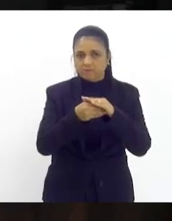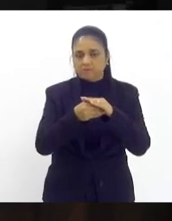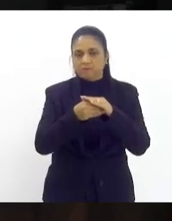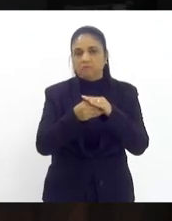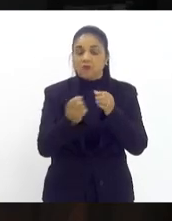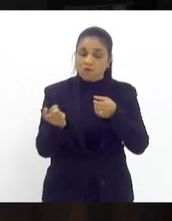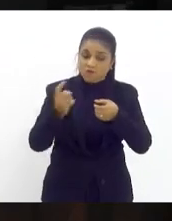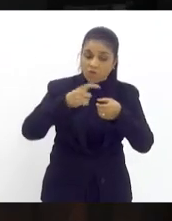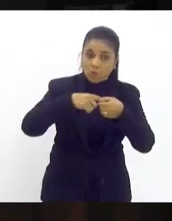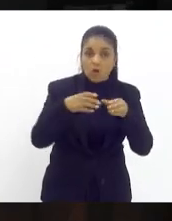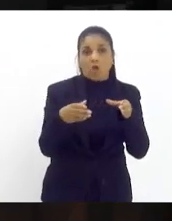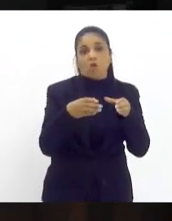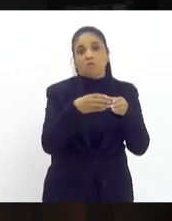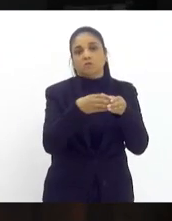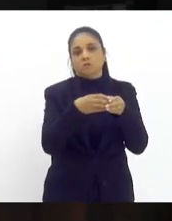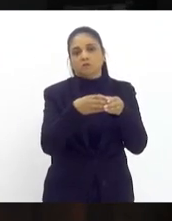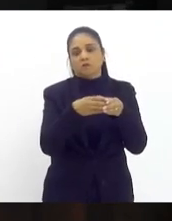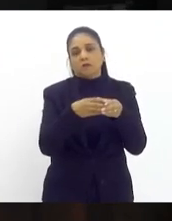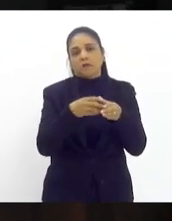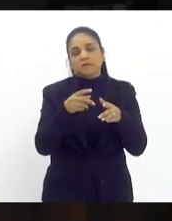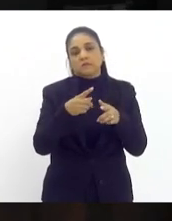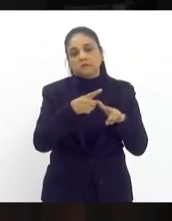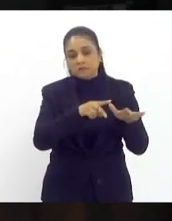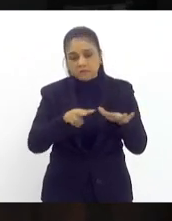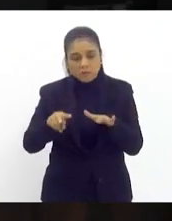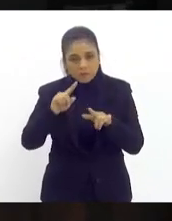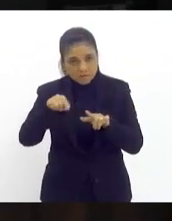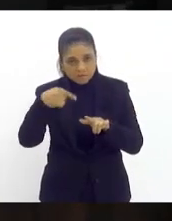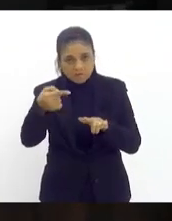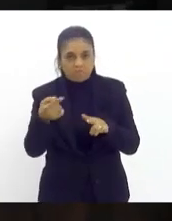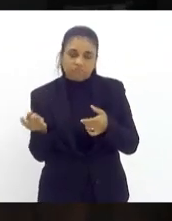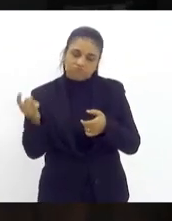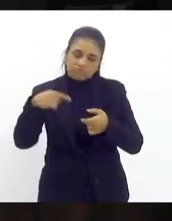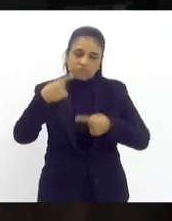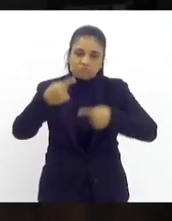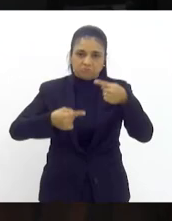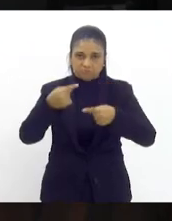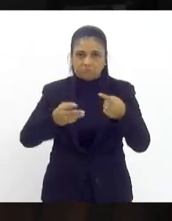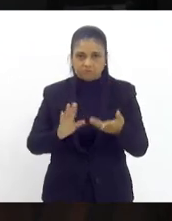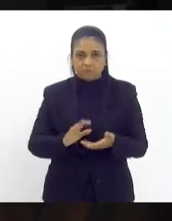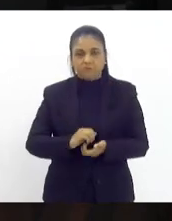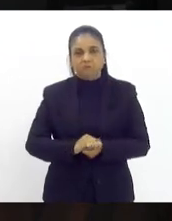eu pedi para retornar a comissão na semana que vem atrás Ok finaliza obrigado